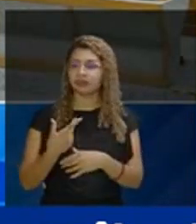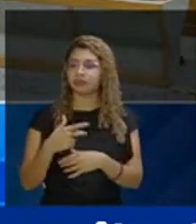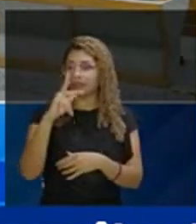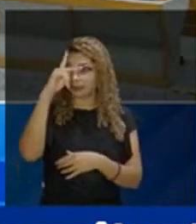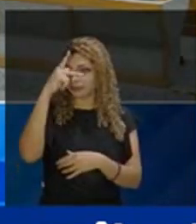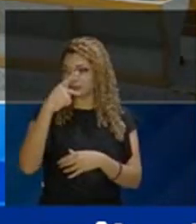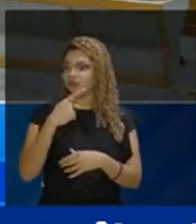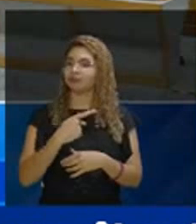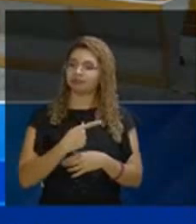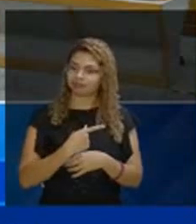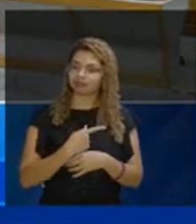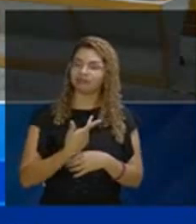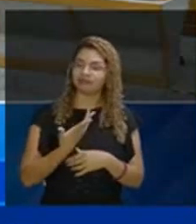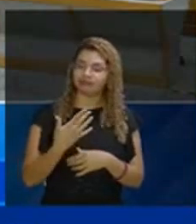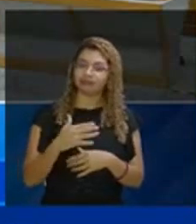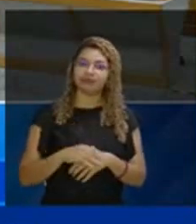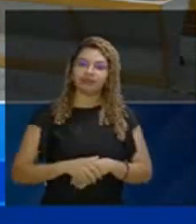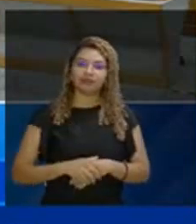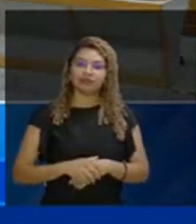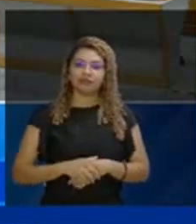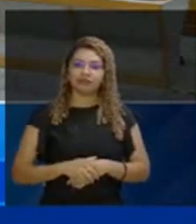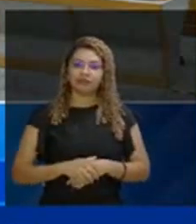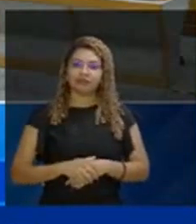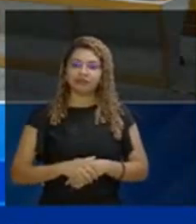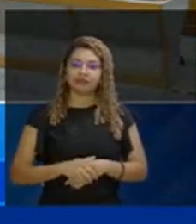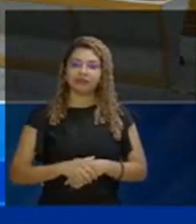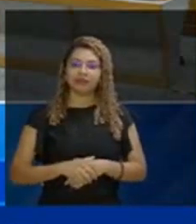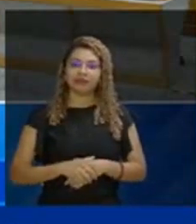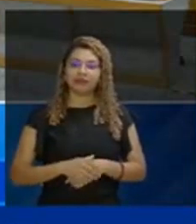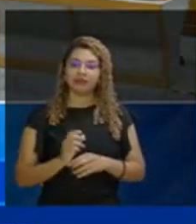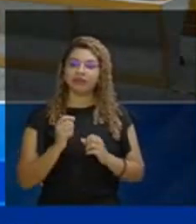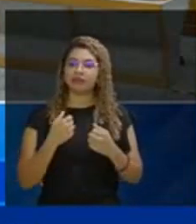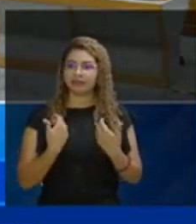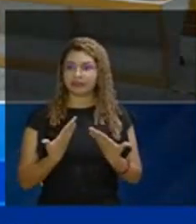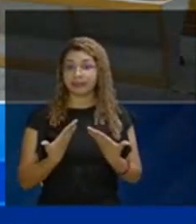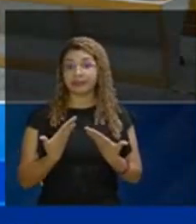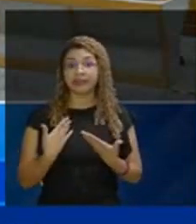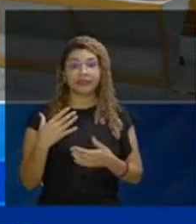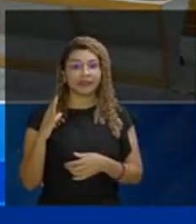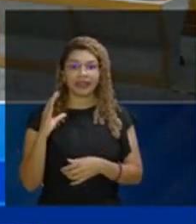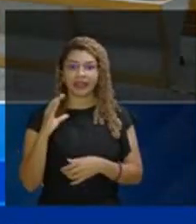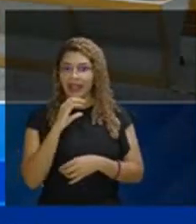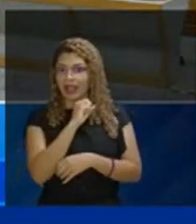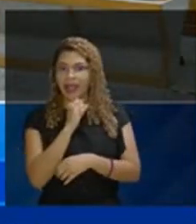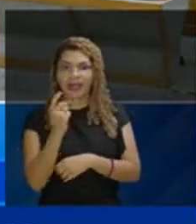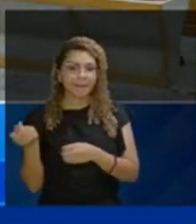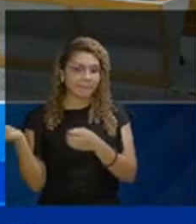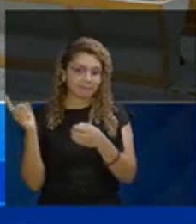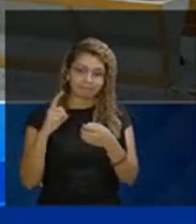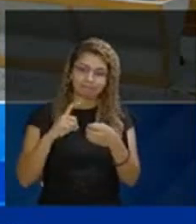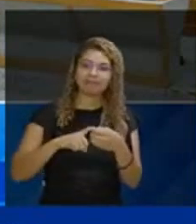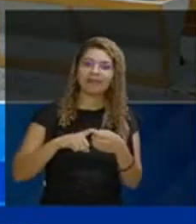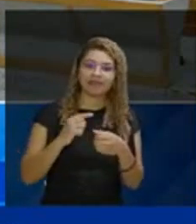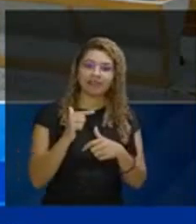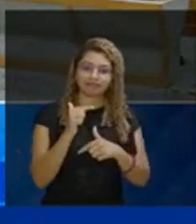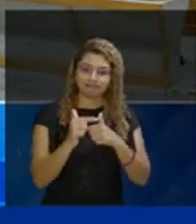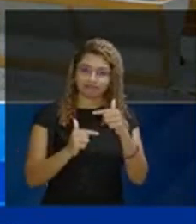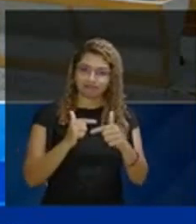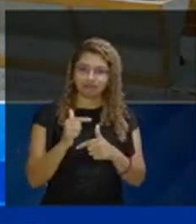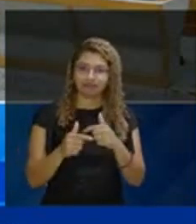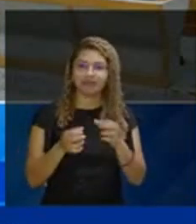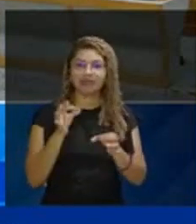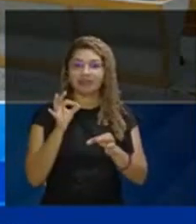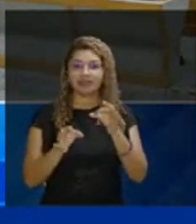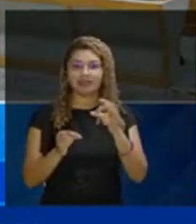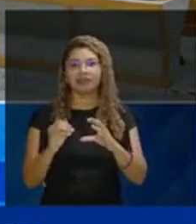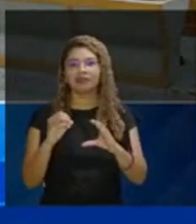Paola Santos, direita, foco na mesa da lateral direita, com a palavra o juiz Carlos Fernandes. Possível retomar o exercício